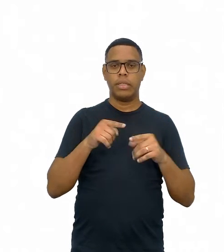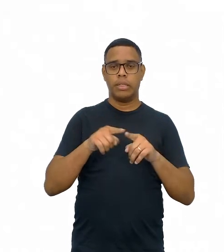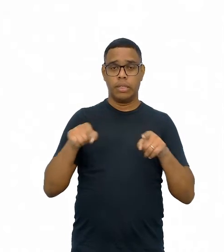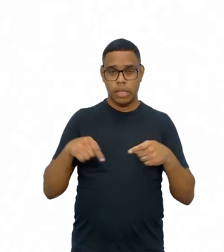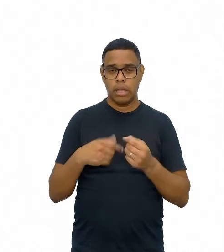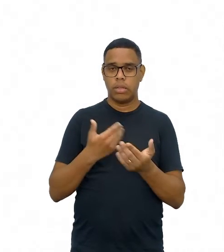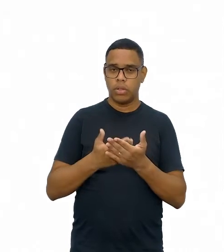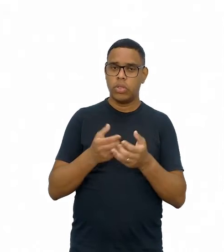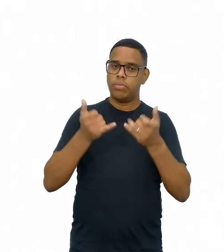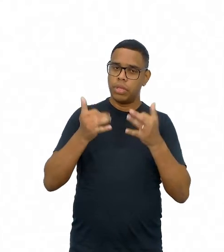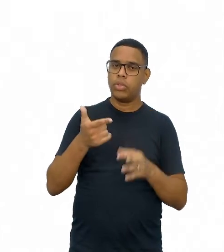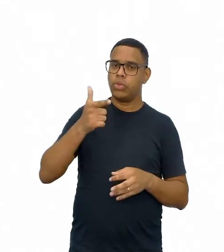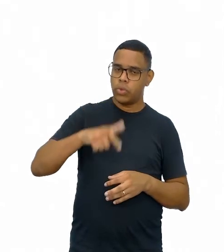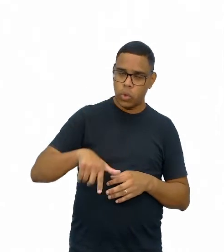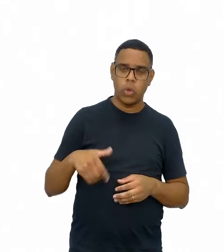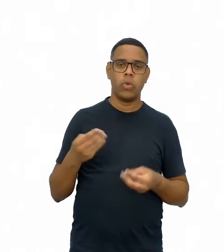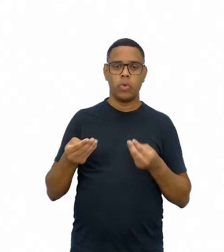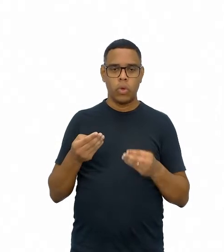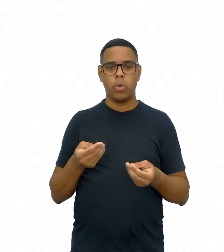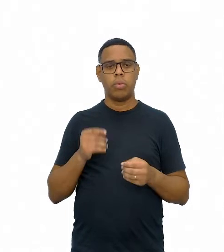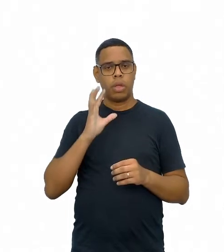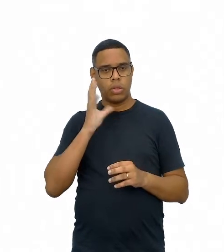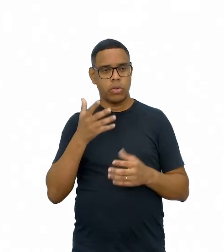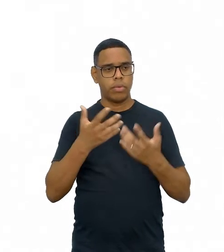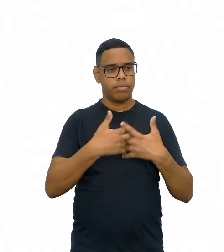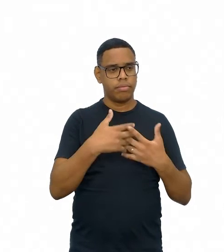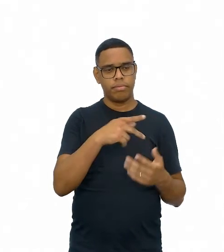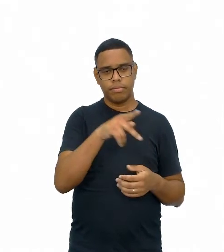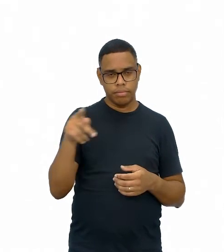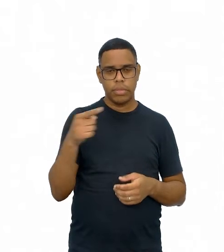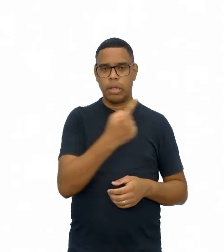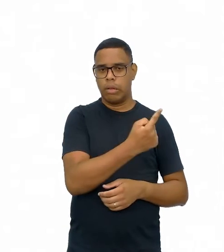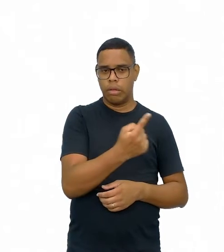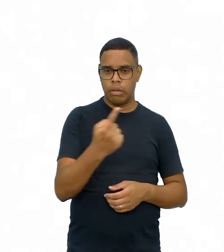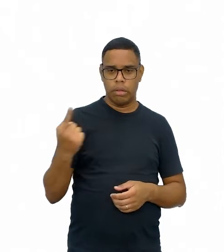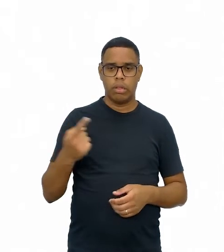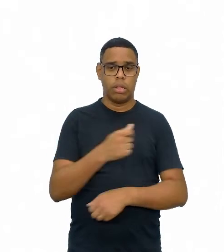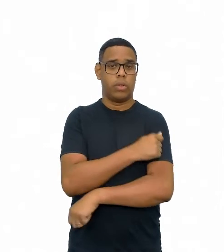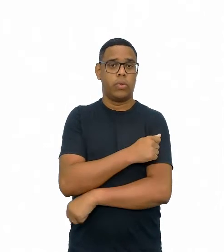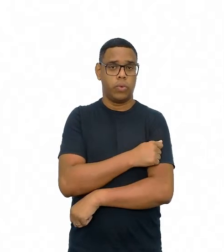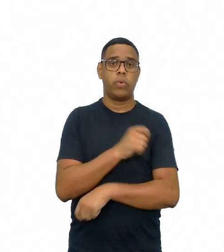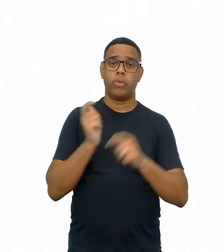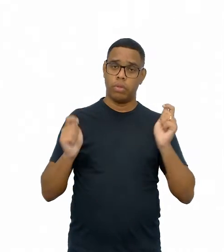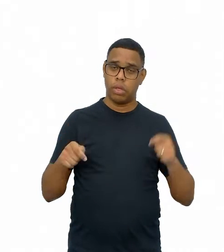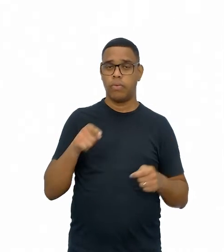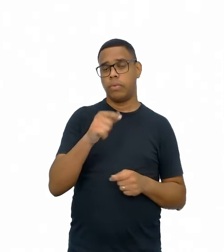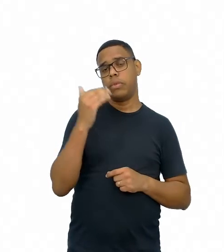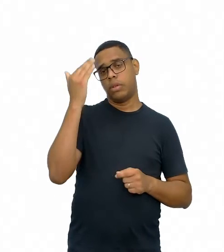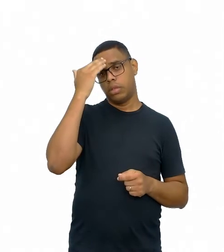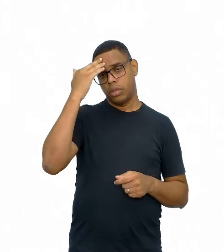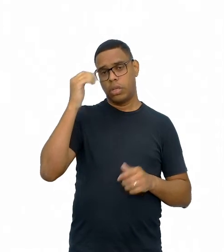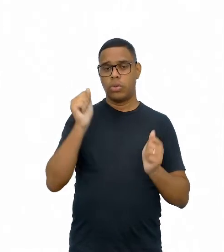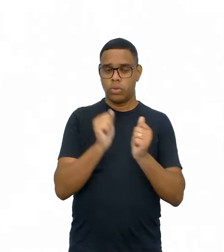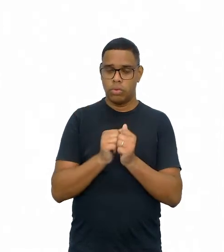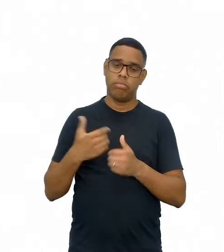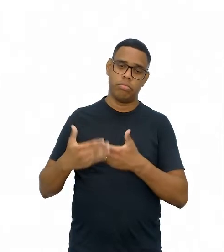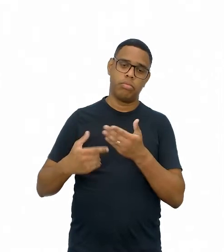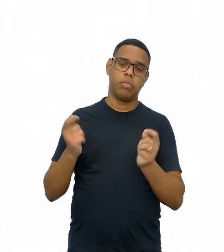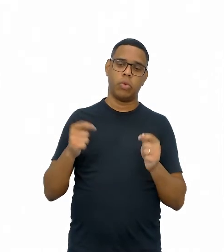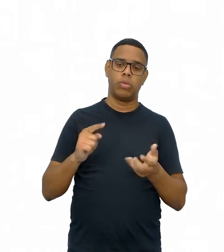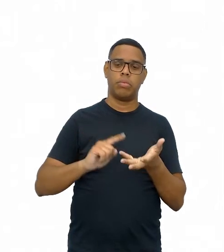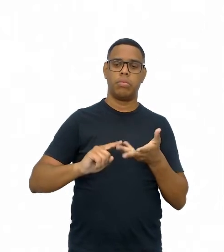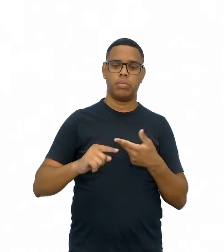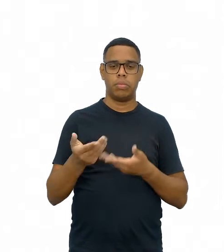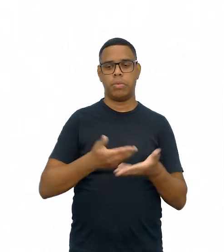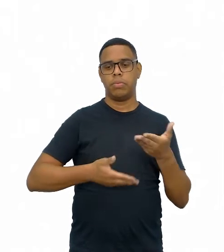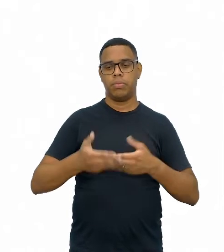sala e discutir com o aluno como foi feita a resolução dele, você também consegue entender e caminhar dentro de possibilidades